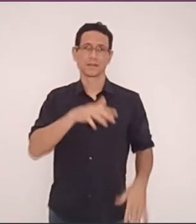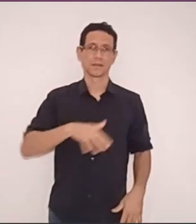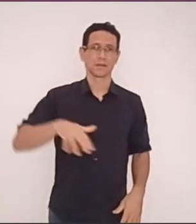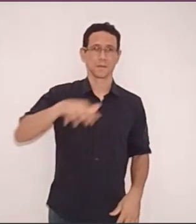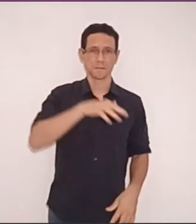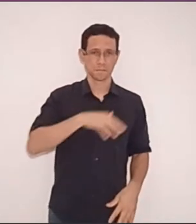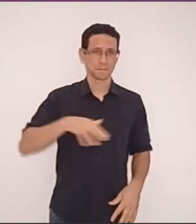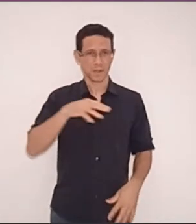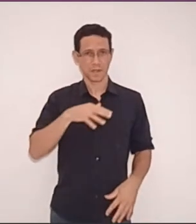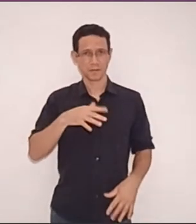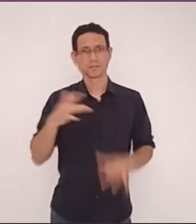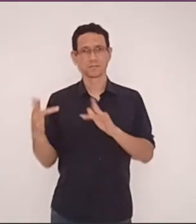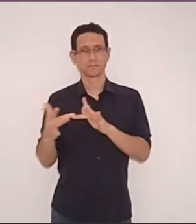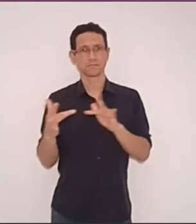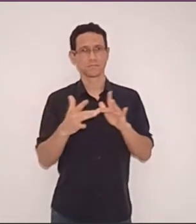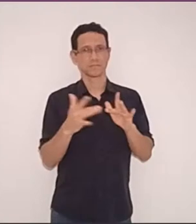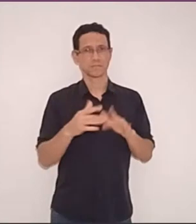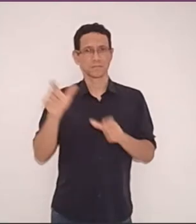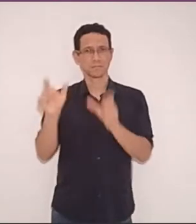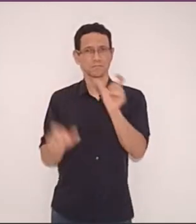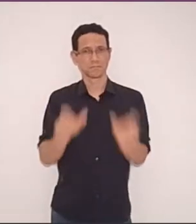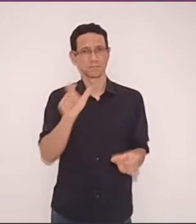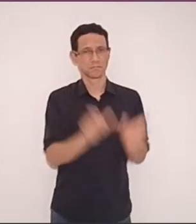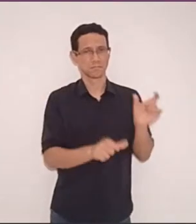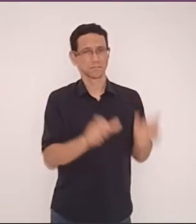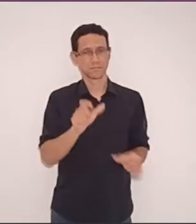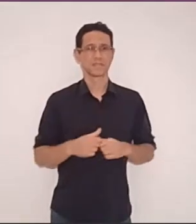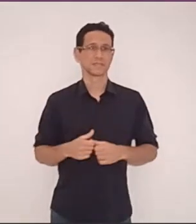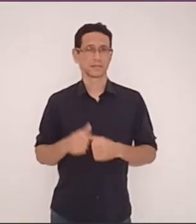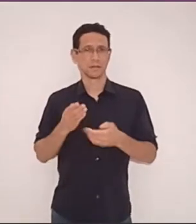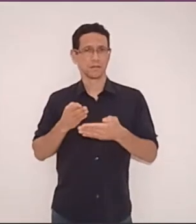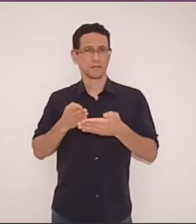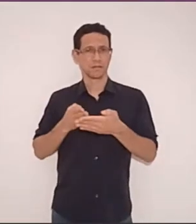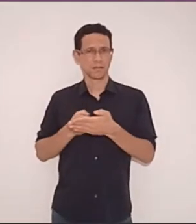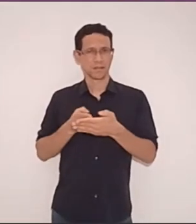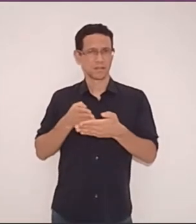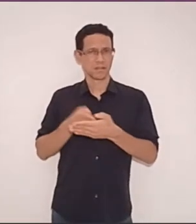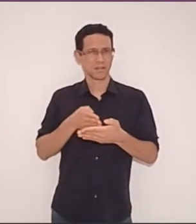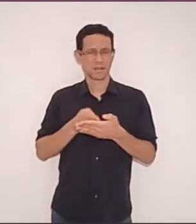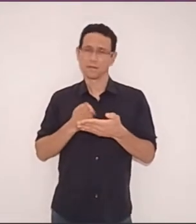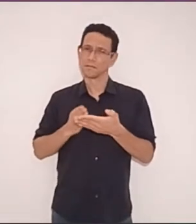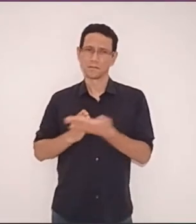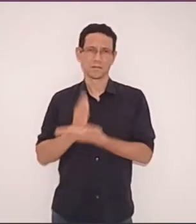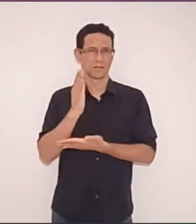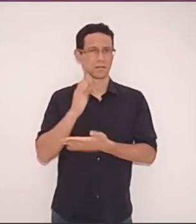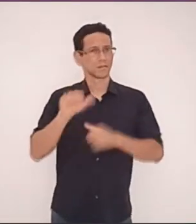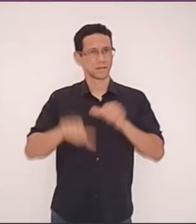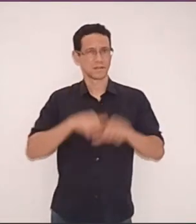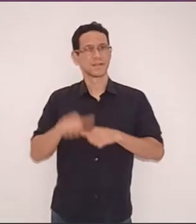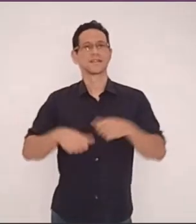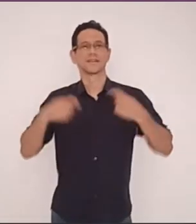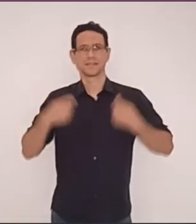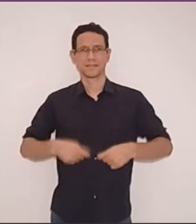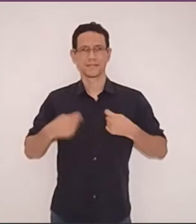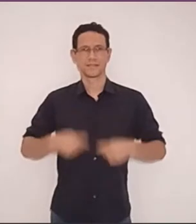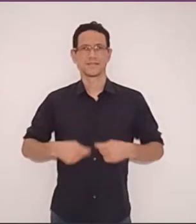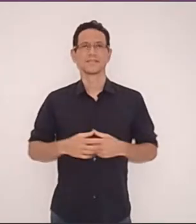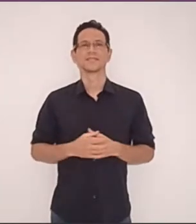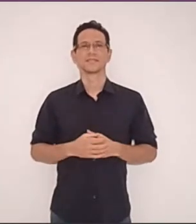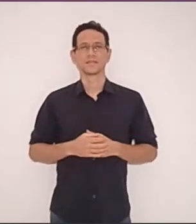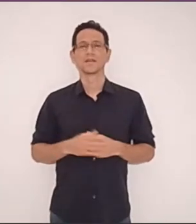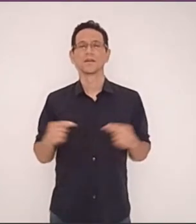na nossa e os outros e romper com paradigmas Parecia em Steve Jobs é